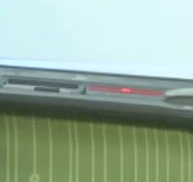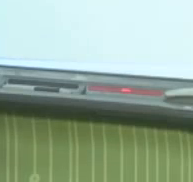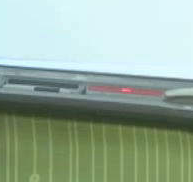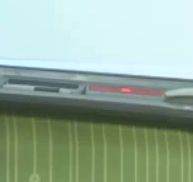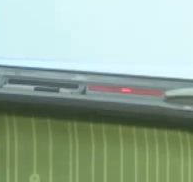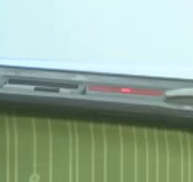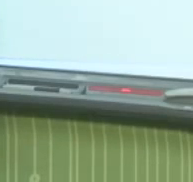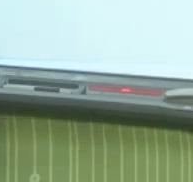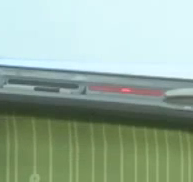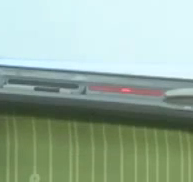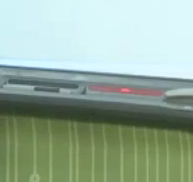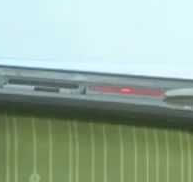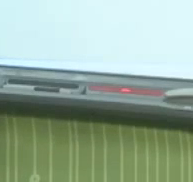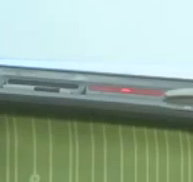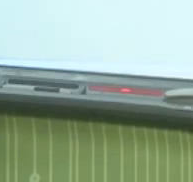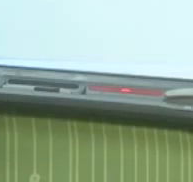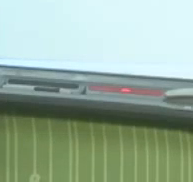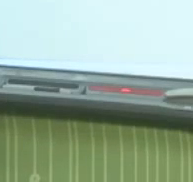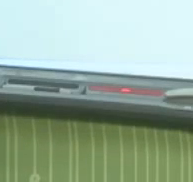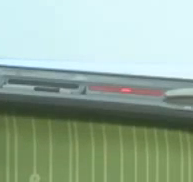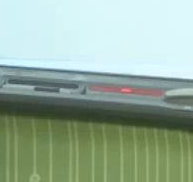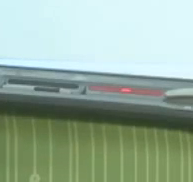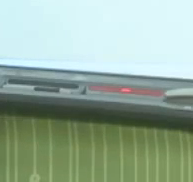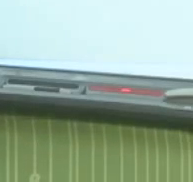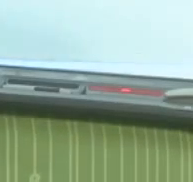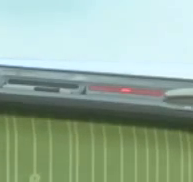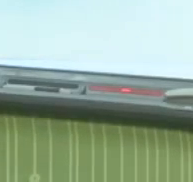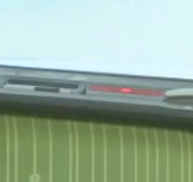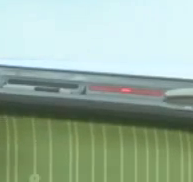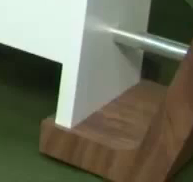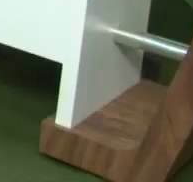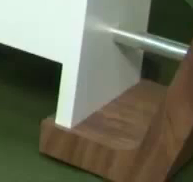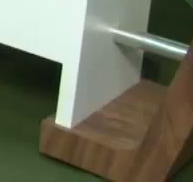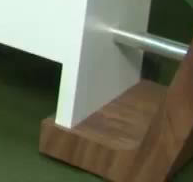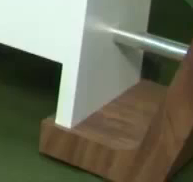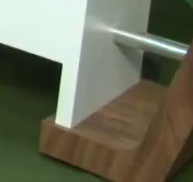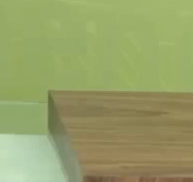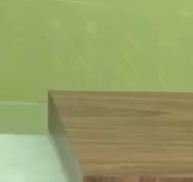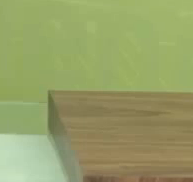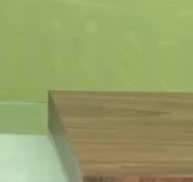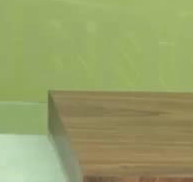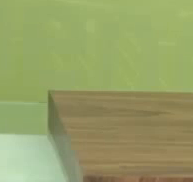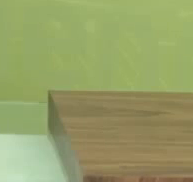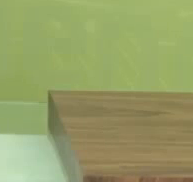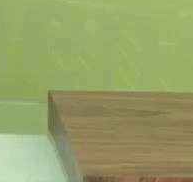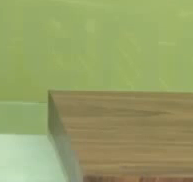ter aqui um novo professor que também vai participar conosco, o professor Elias. Boa noite, seja